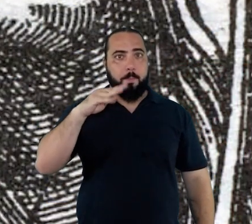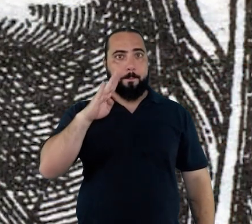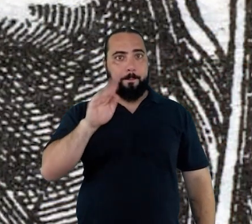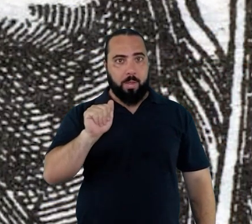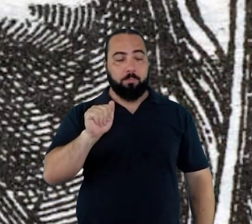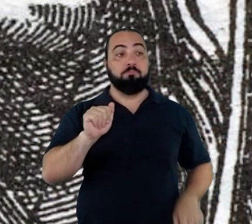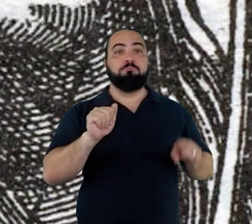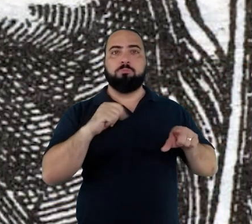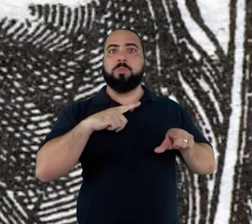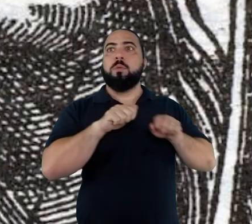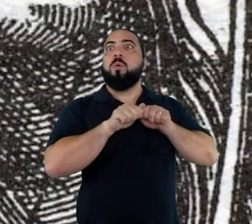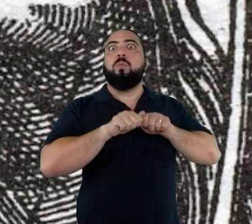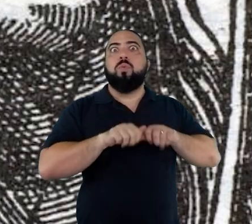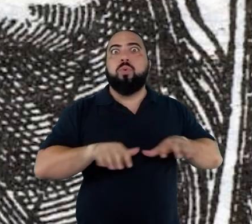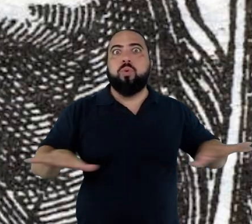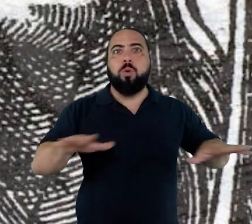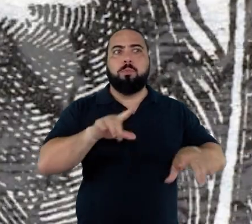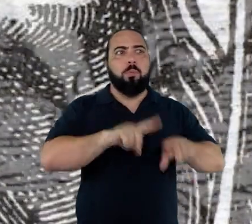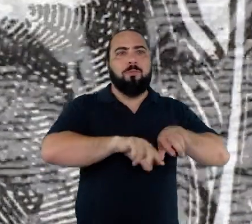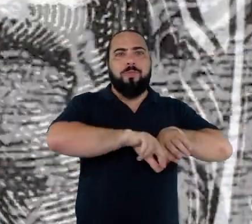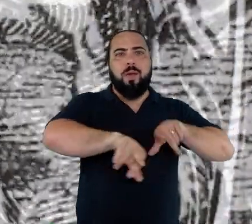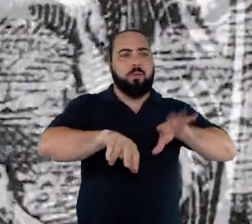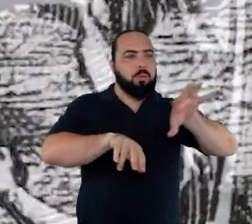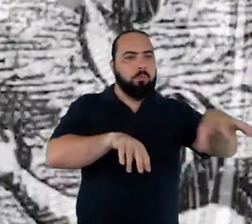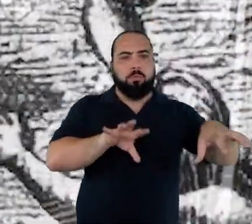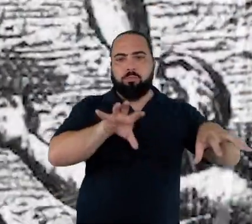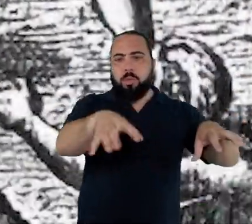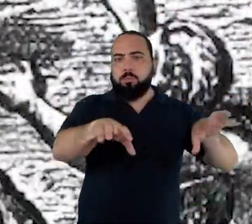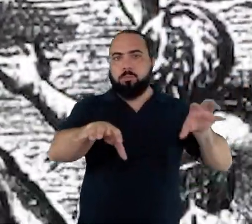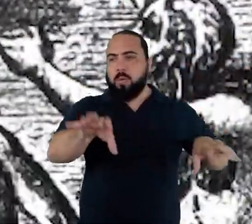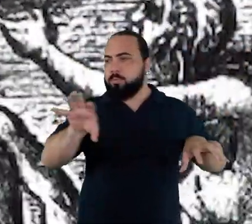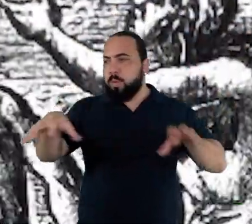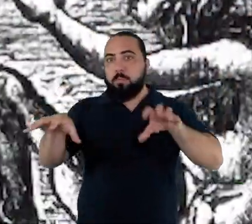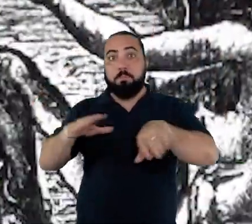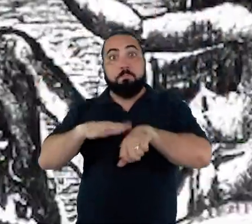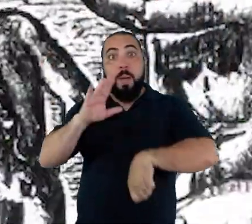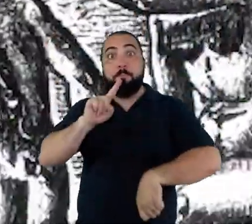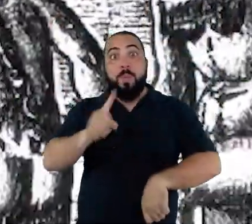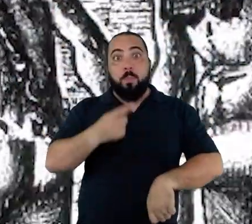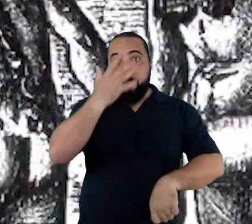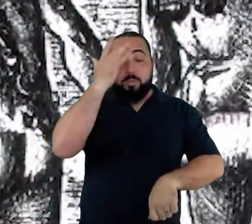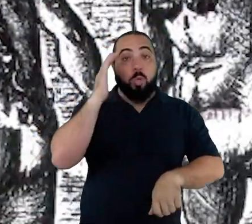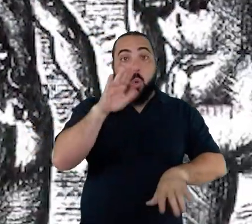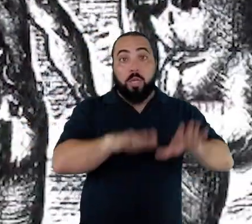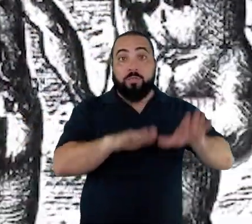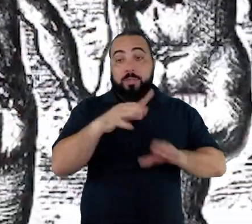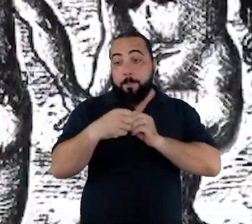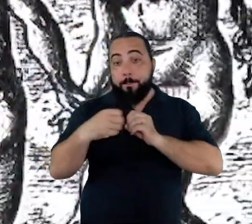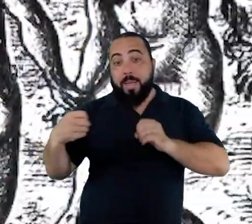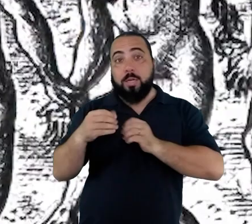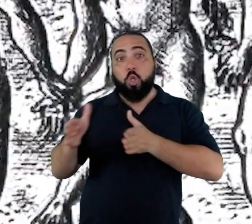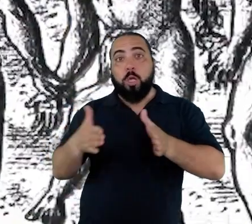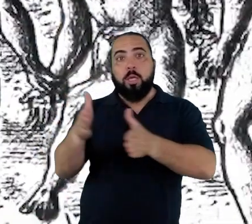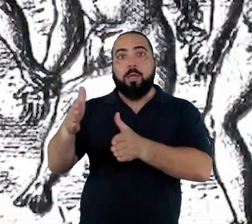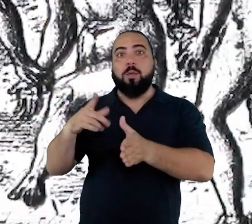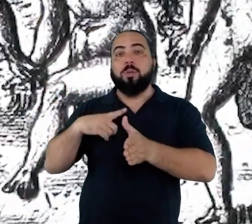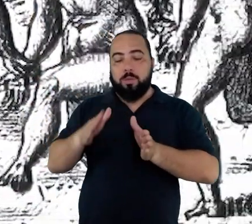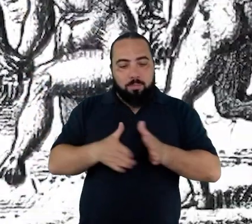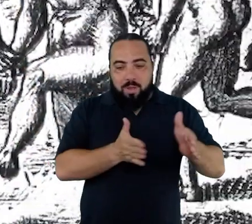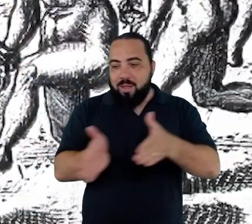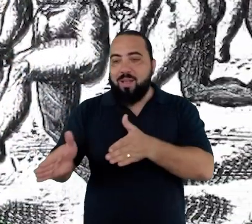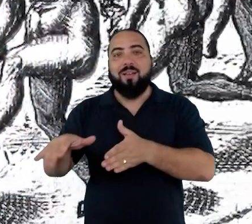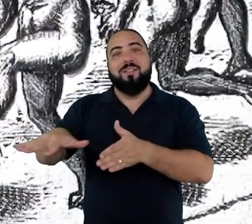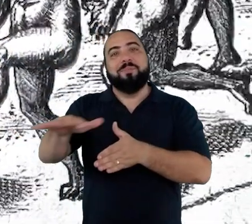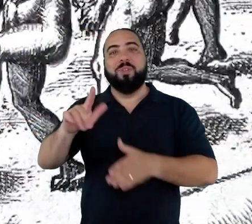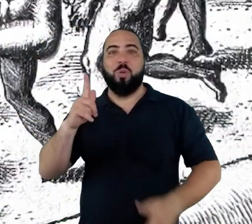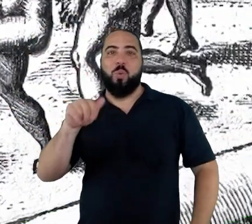Rio, estava espalhado por dezenas de aldeias, algumas com mais de 1.000 pessoas, próximas aos rios, que desembocavam na Baía de Guanabara, e que